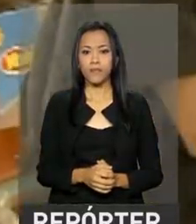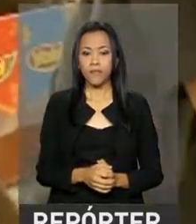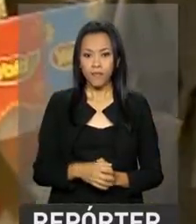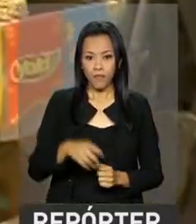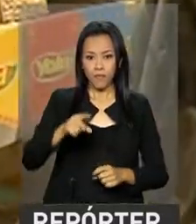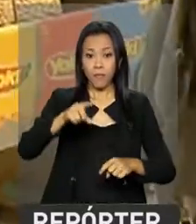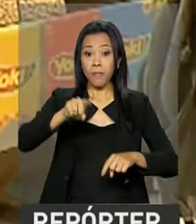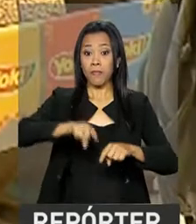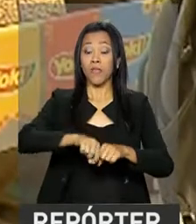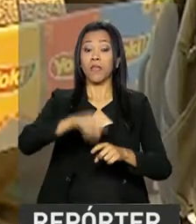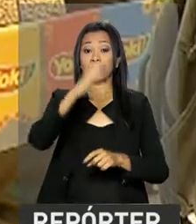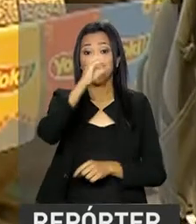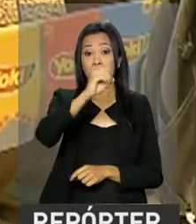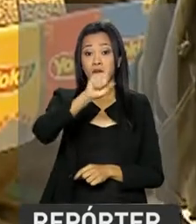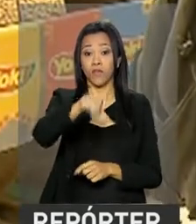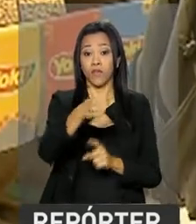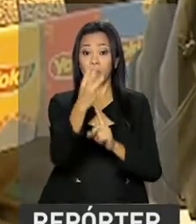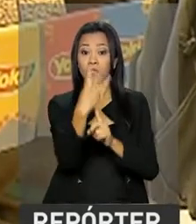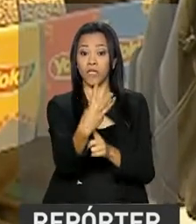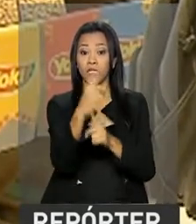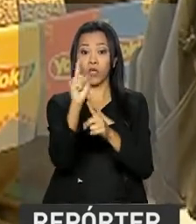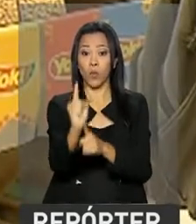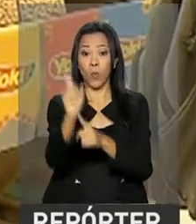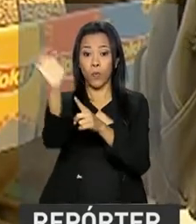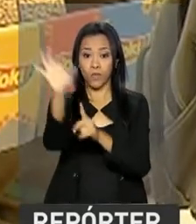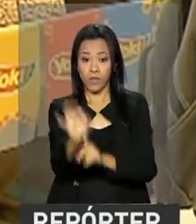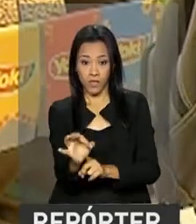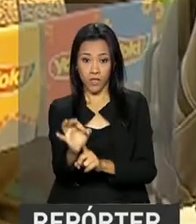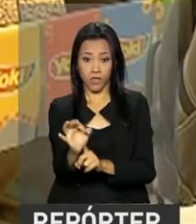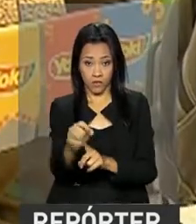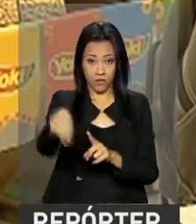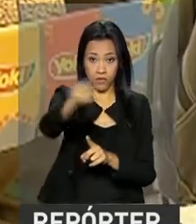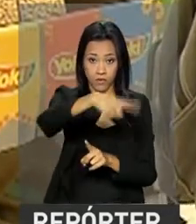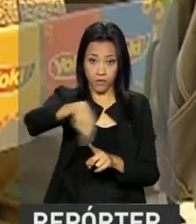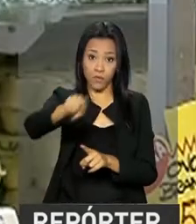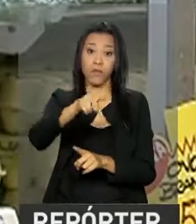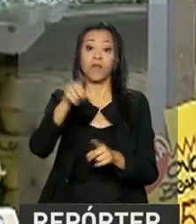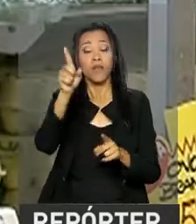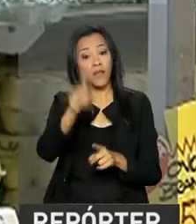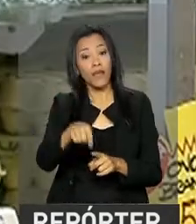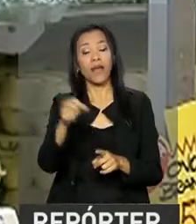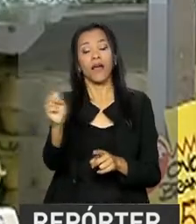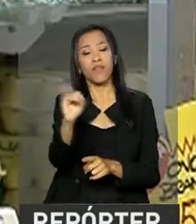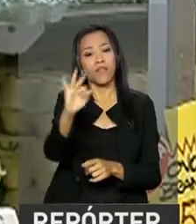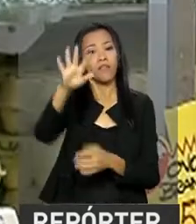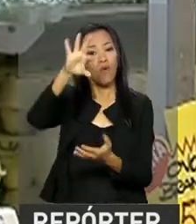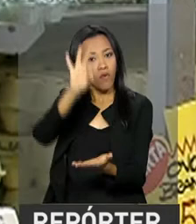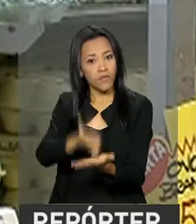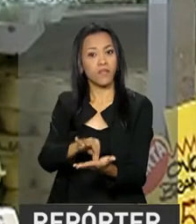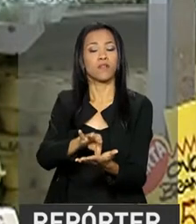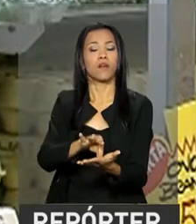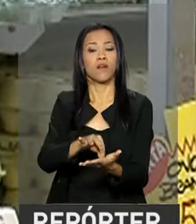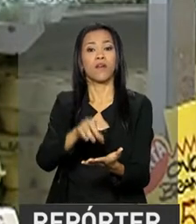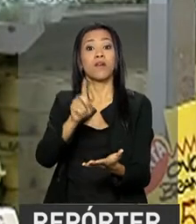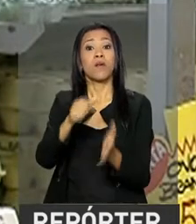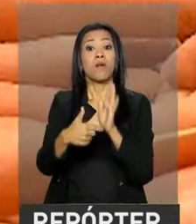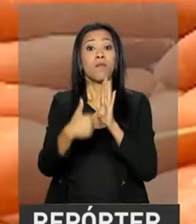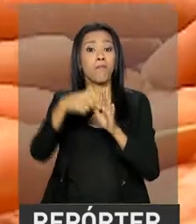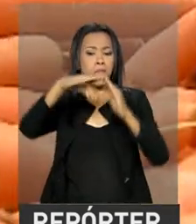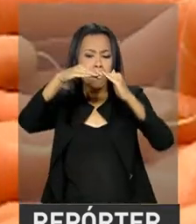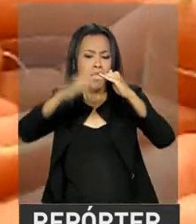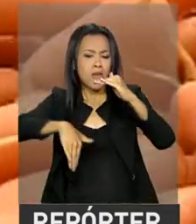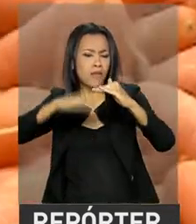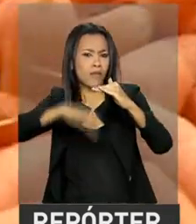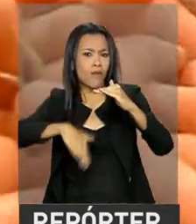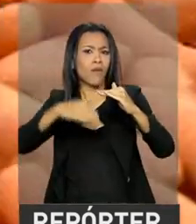Com variação de 0,31%, o índice de preços ao consumidor amplo, considerado a inflação oficial do país, registrou o menor